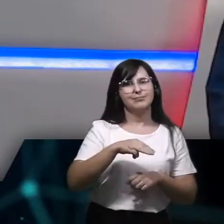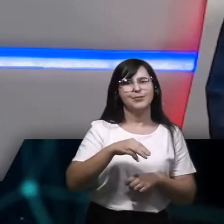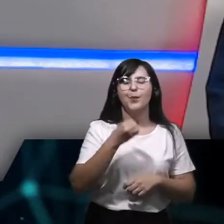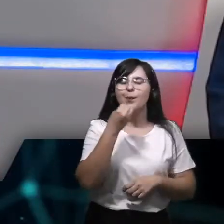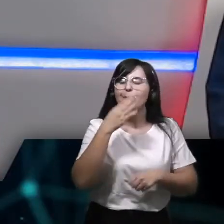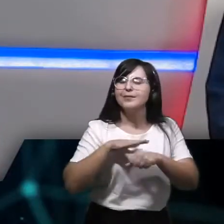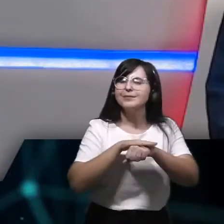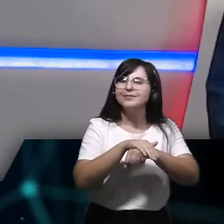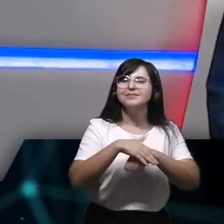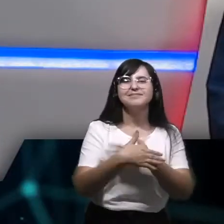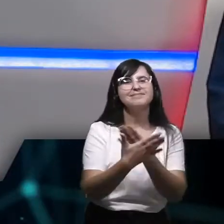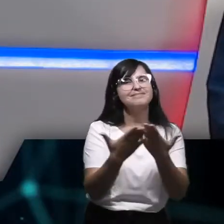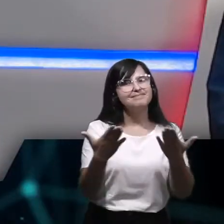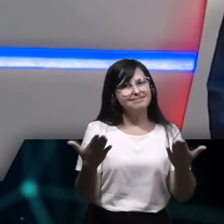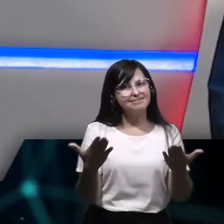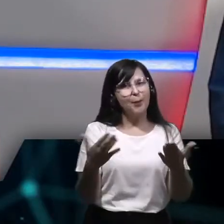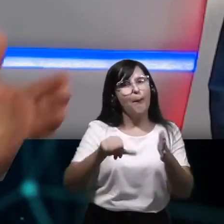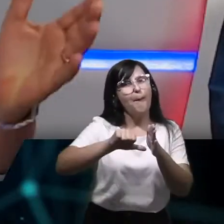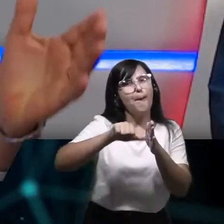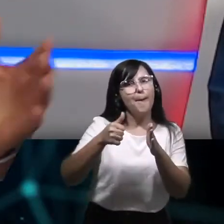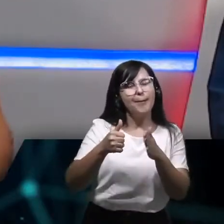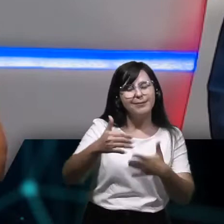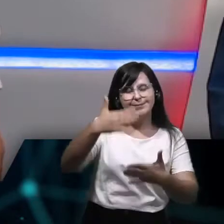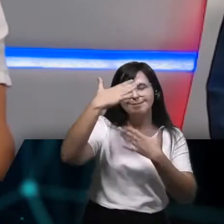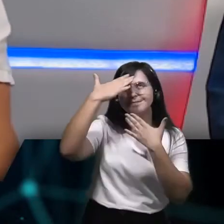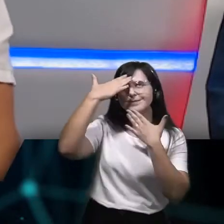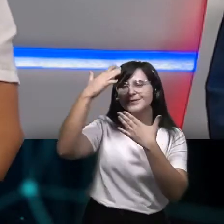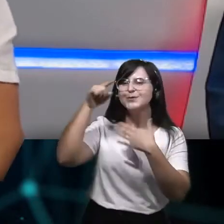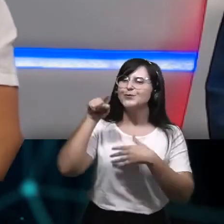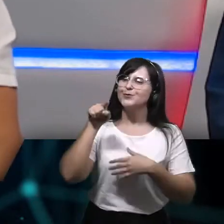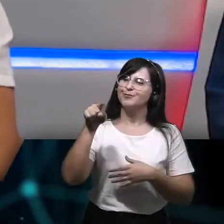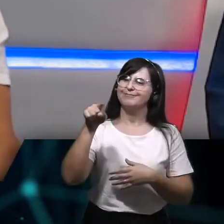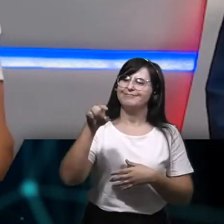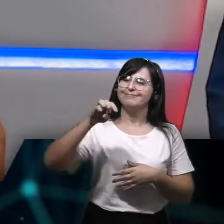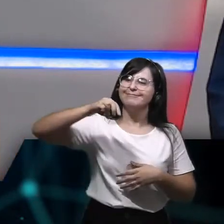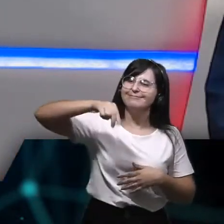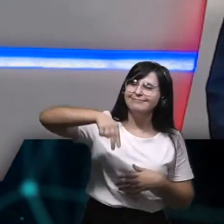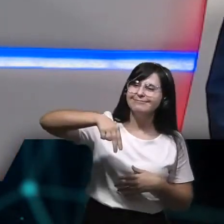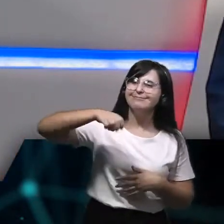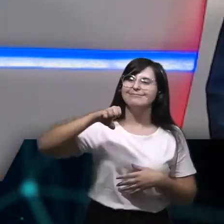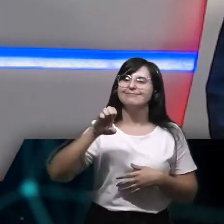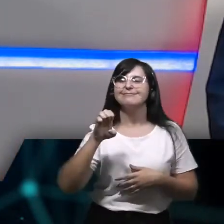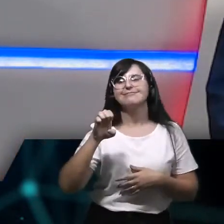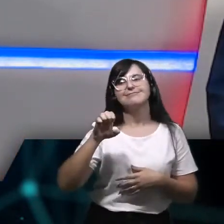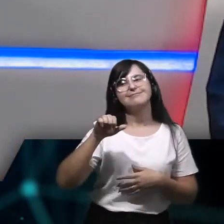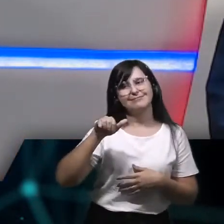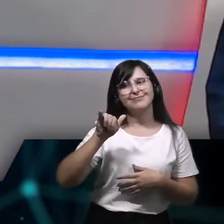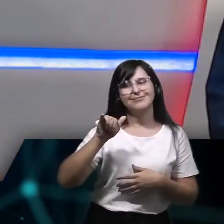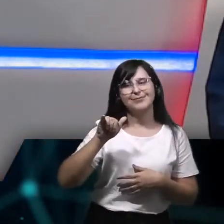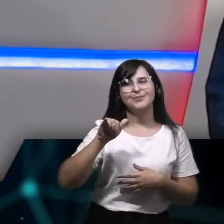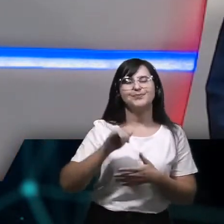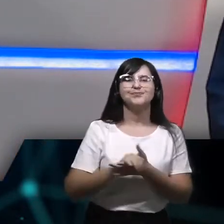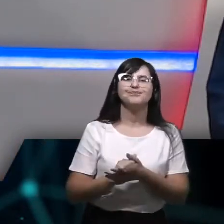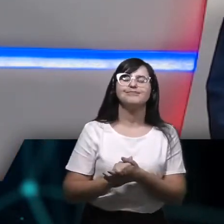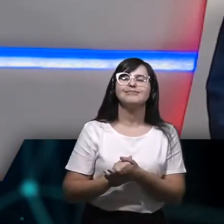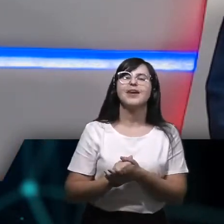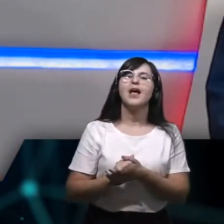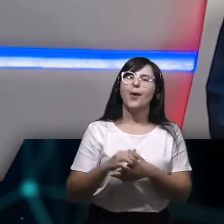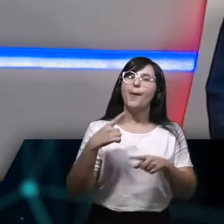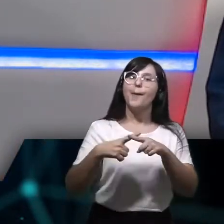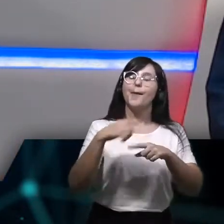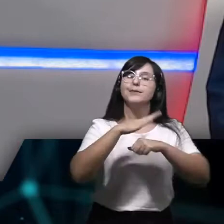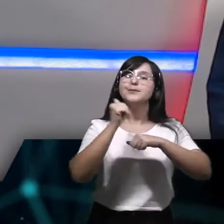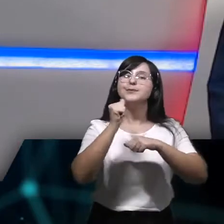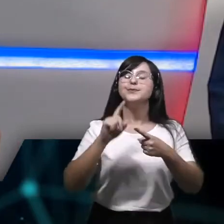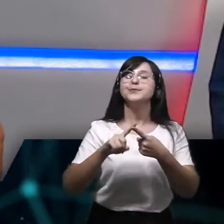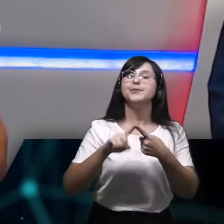Boa noite a todos. Primeiramente, quero agradecer a você, Ney, pelo convite. Quero agradecer a todos que estão